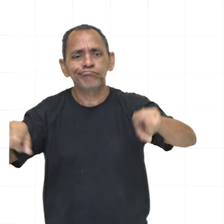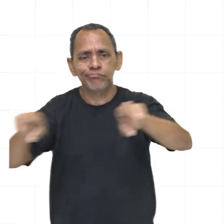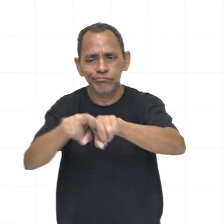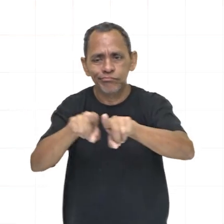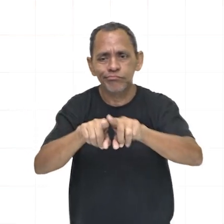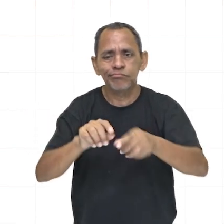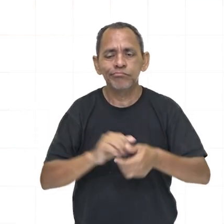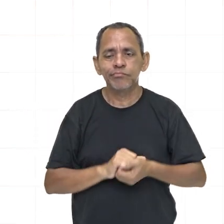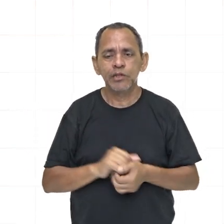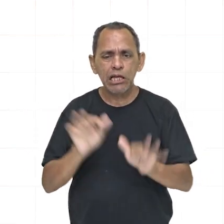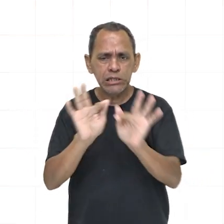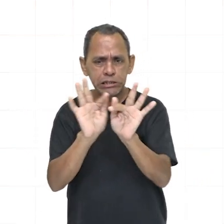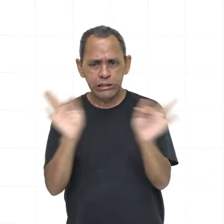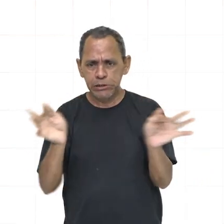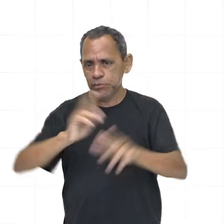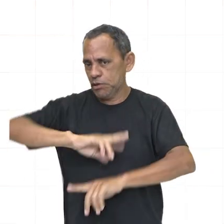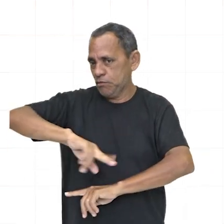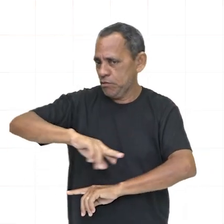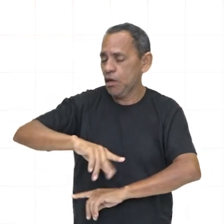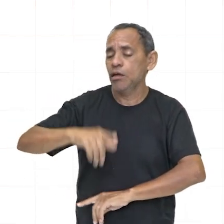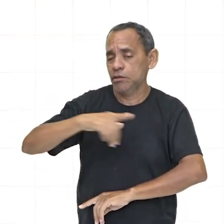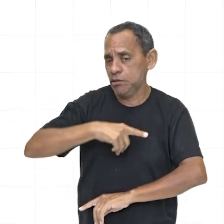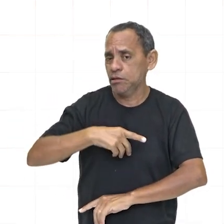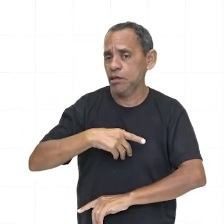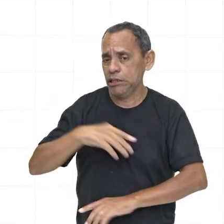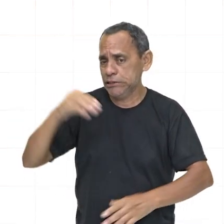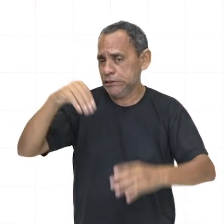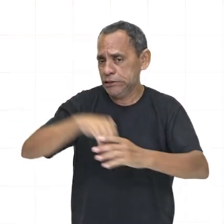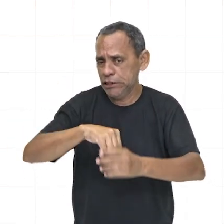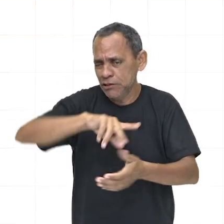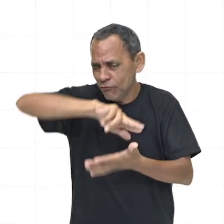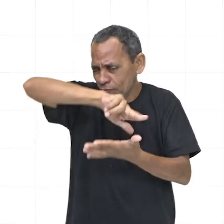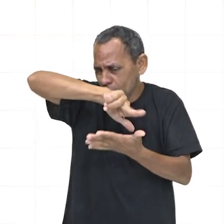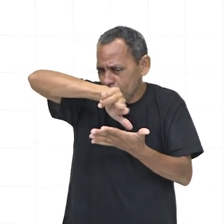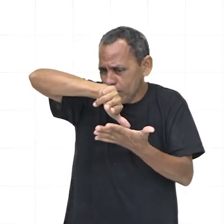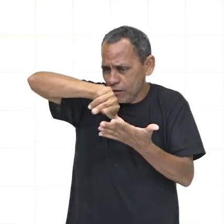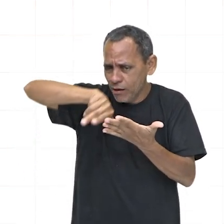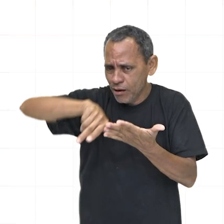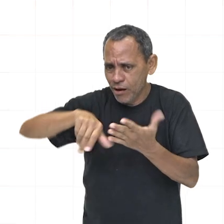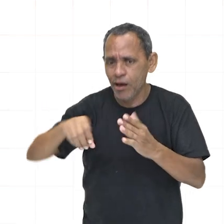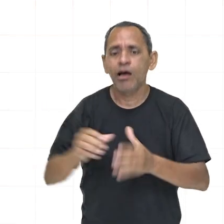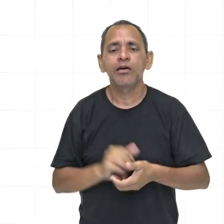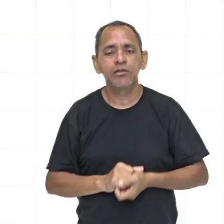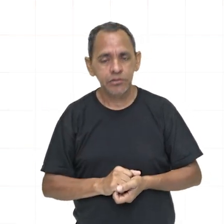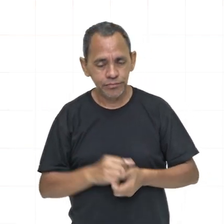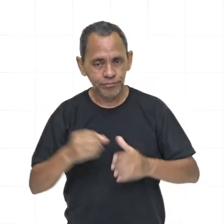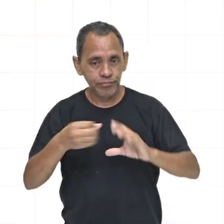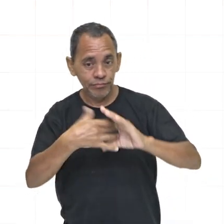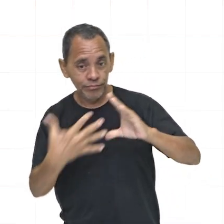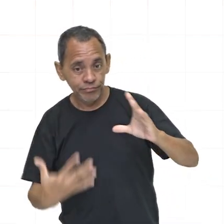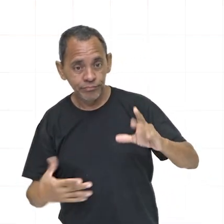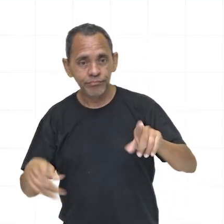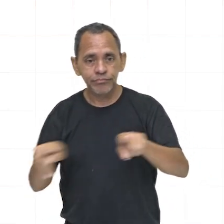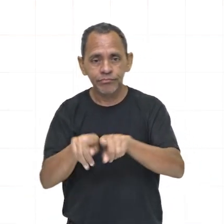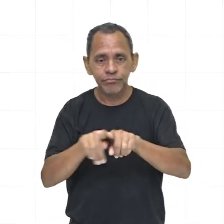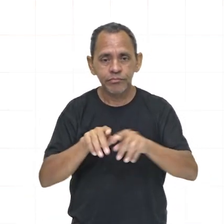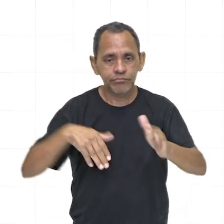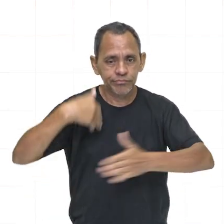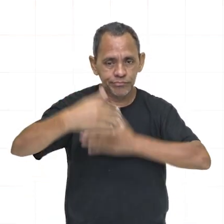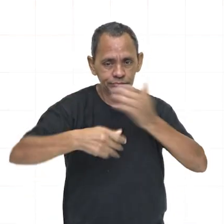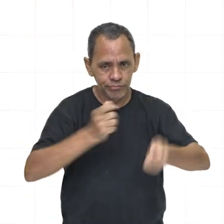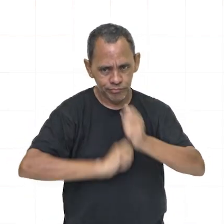que envolve vários aspectos, né? É requintado. Desenvolvimento econômico avançado, mesmo